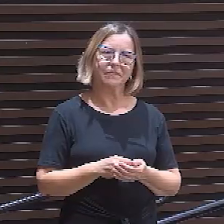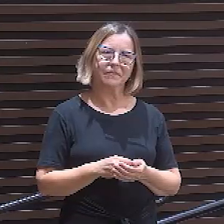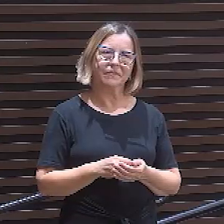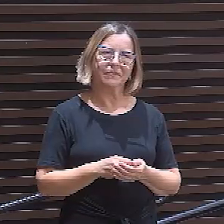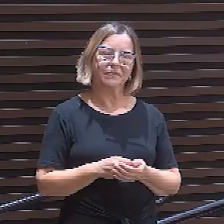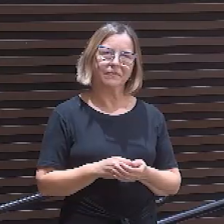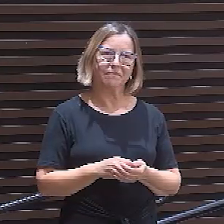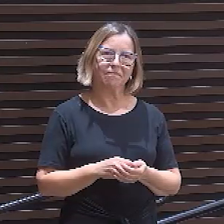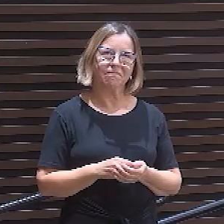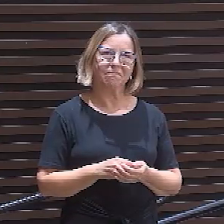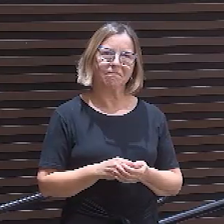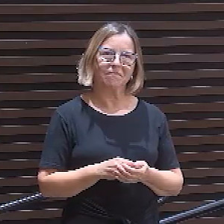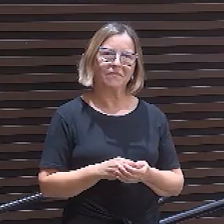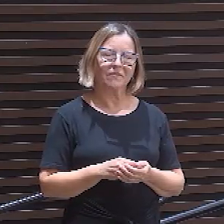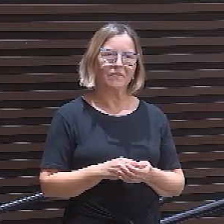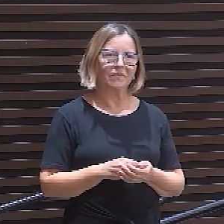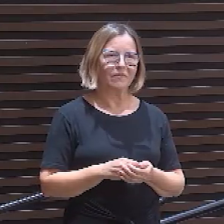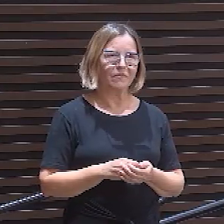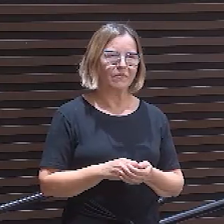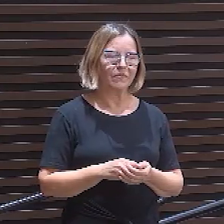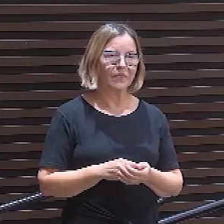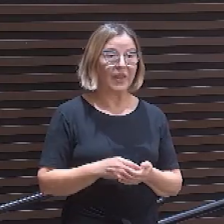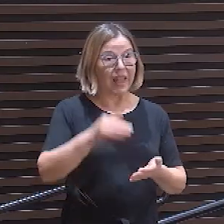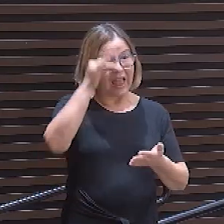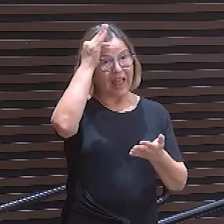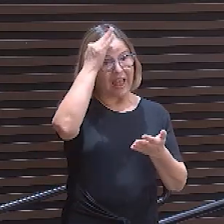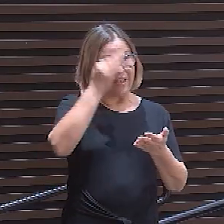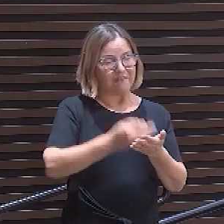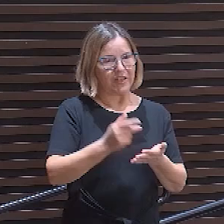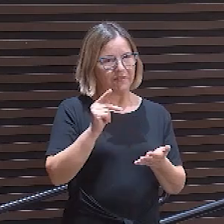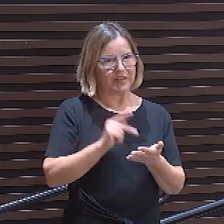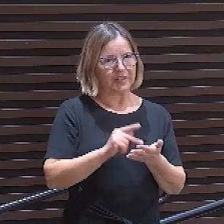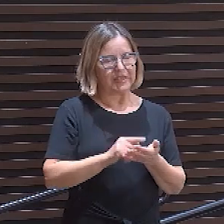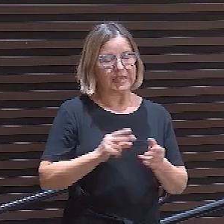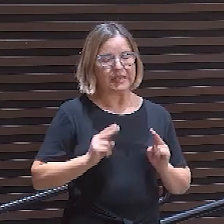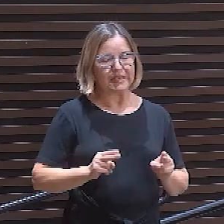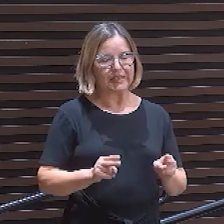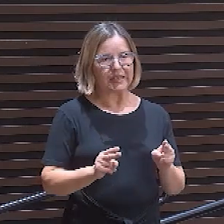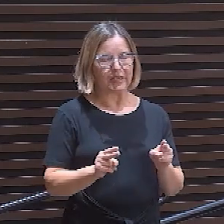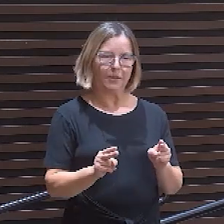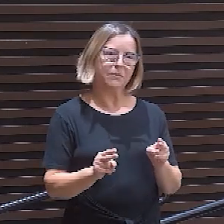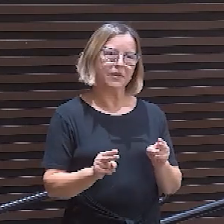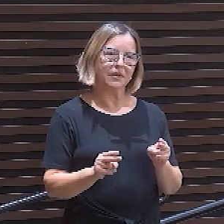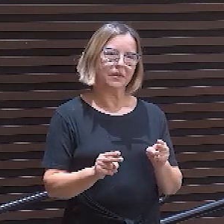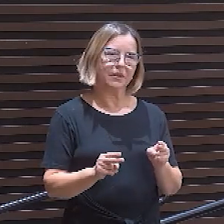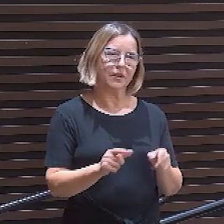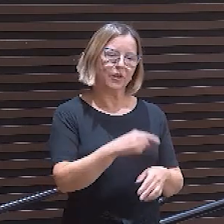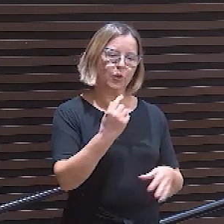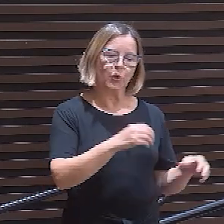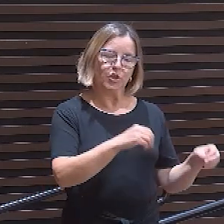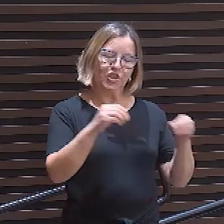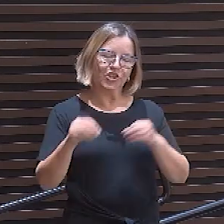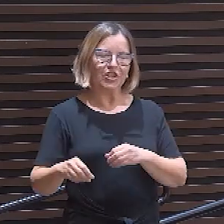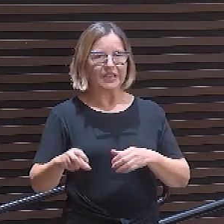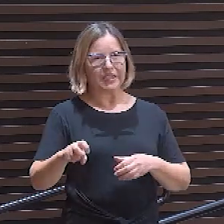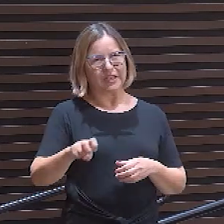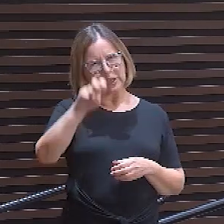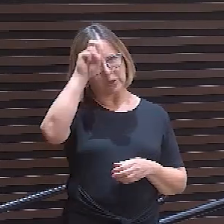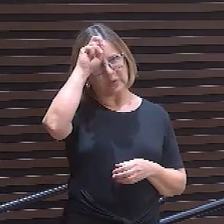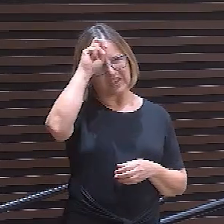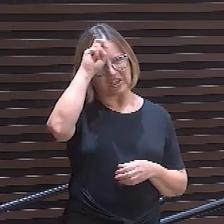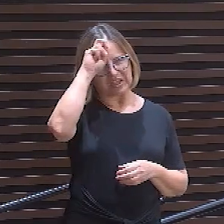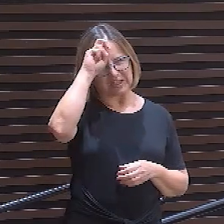confiava no Senhor. A fé verdadeira sempre nos tira do Egito, do pecado e